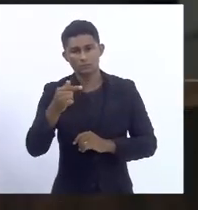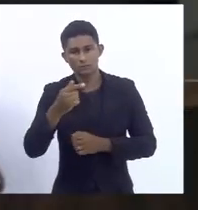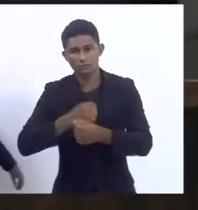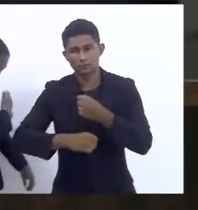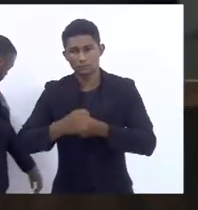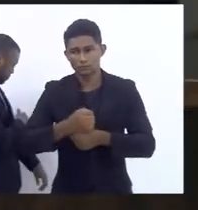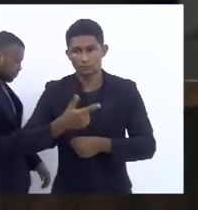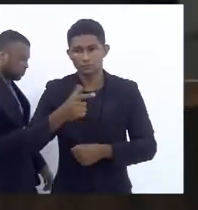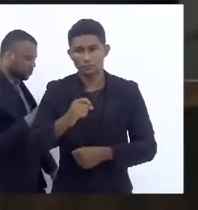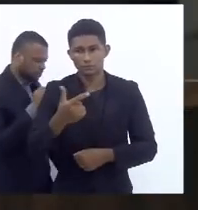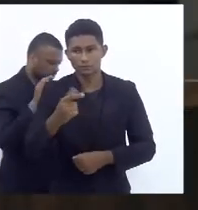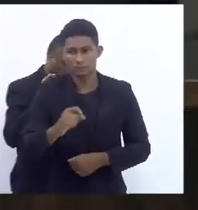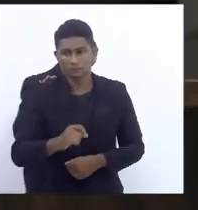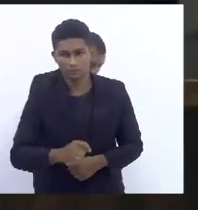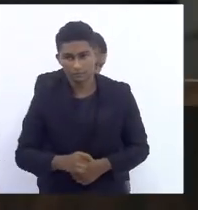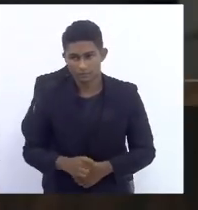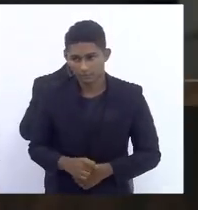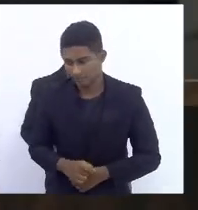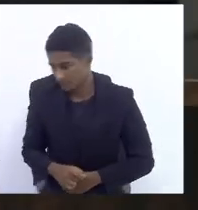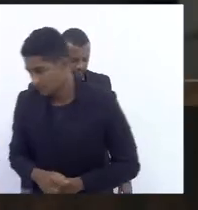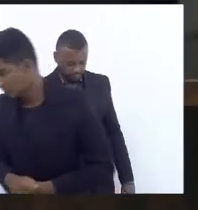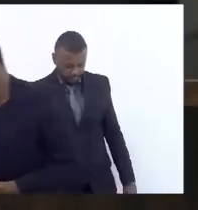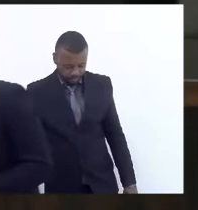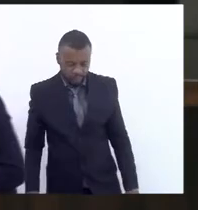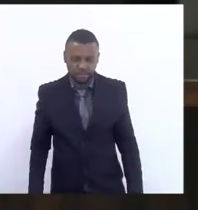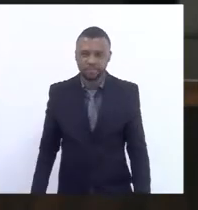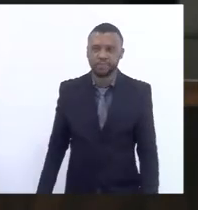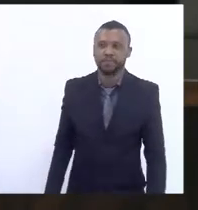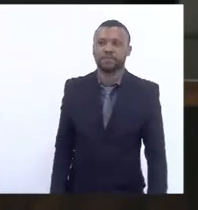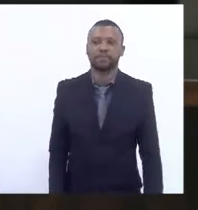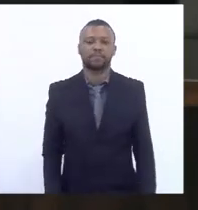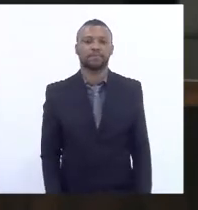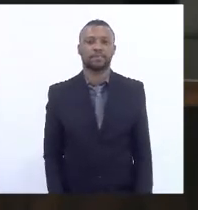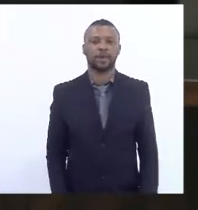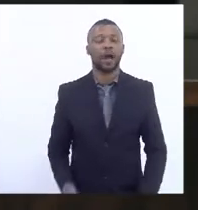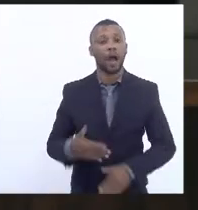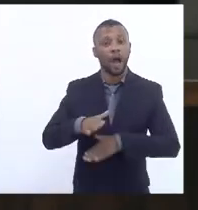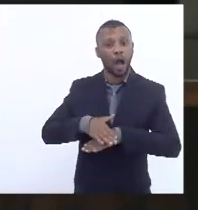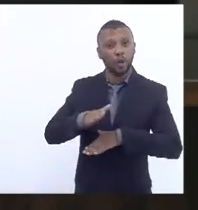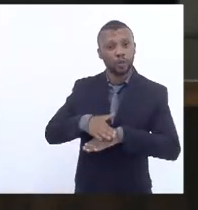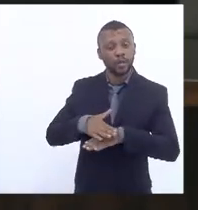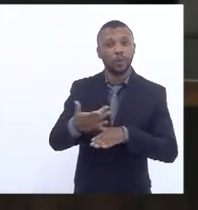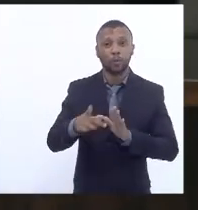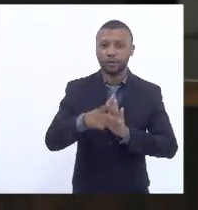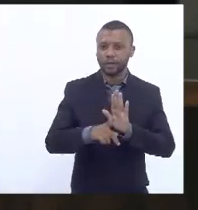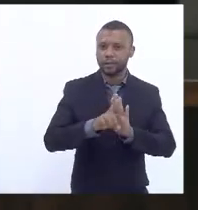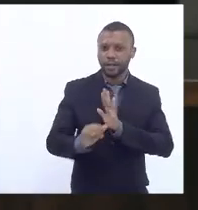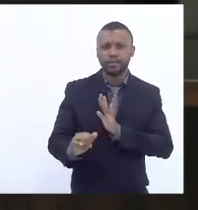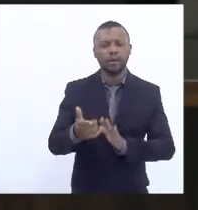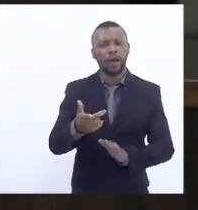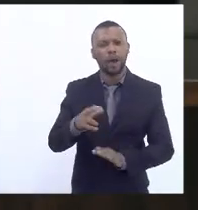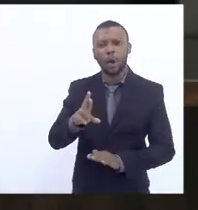487/2020, de autoria do deputado Rodrigo Murim. Concede título de benemérito do Estado do Rio de Janeiro